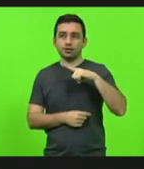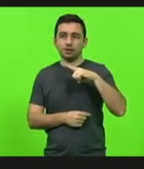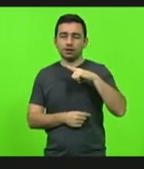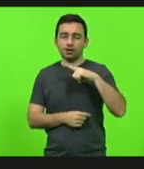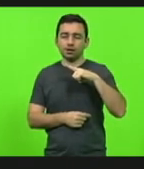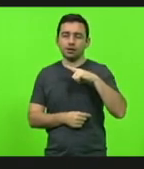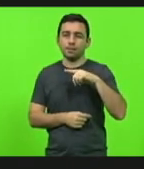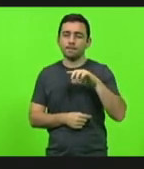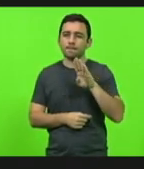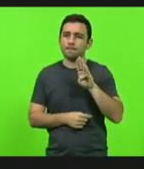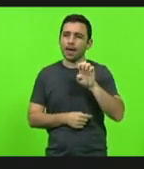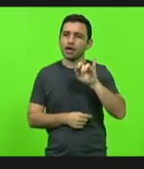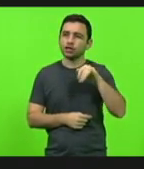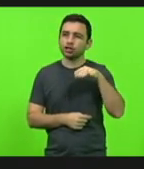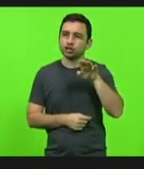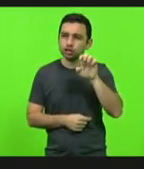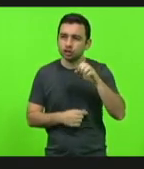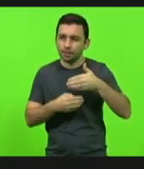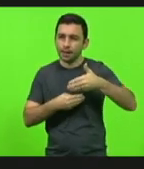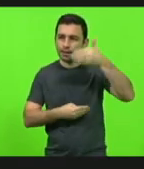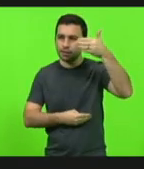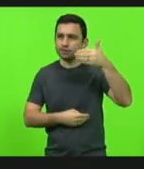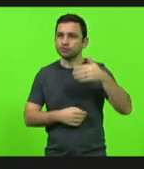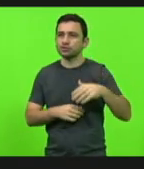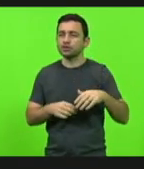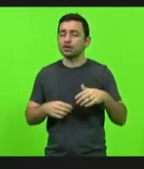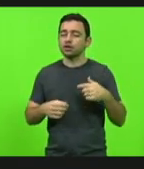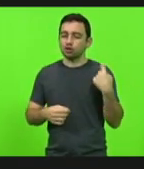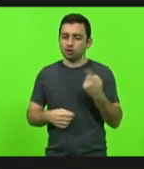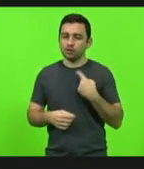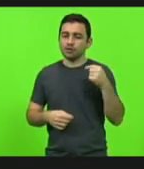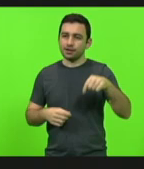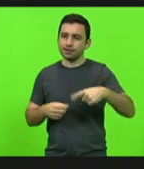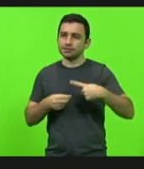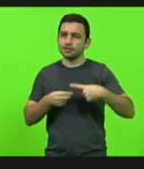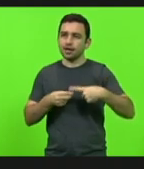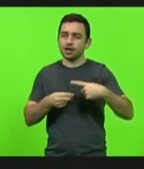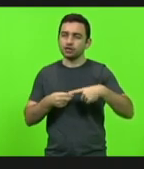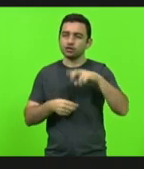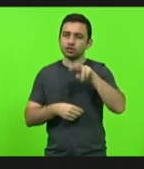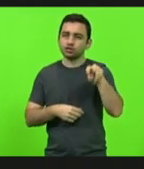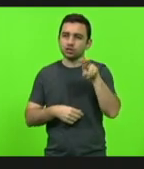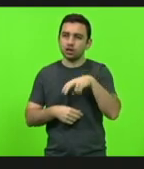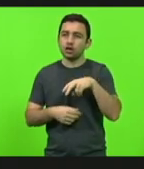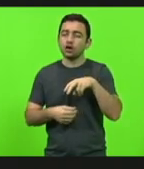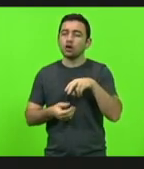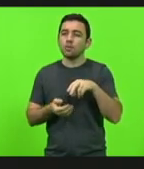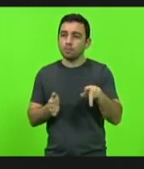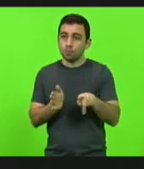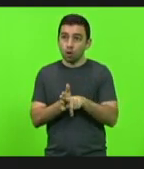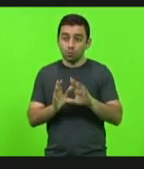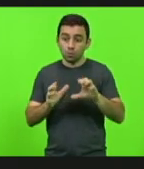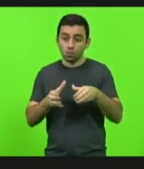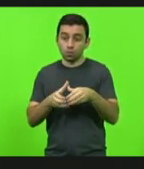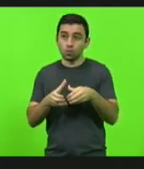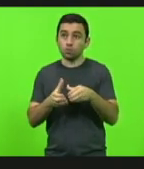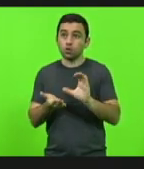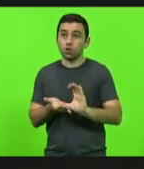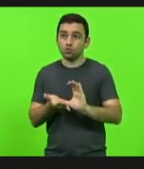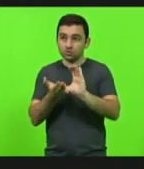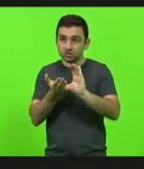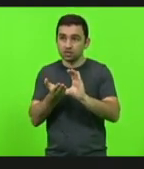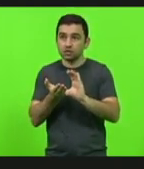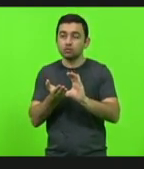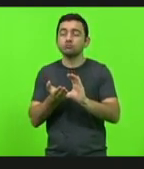Oi e a gente está aqui encher e participando também do Conselho Municipal dos Direitos da pessoa com deficiência